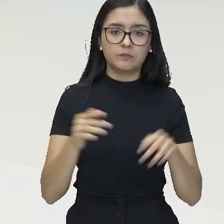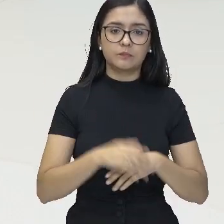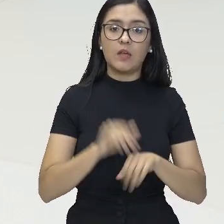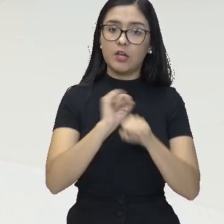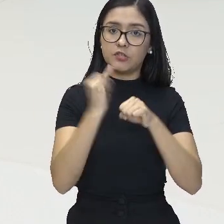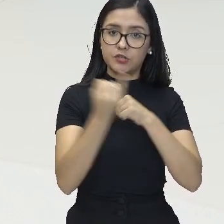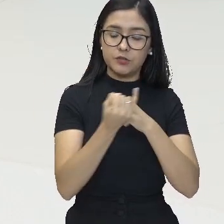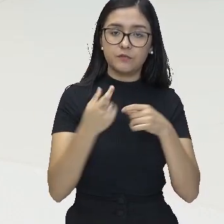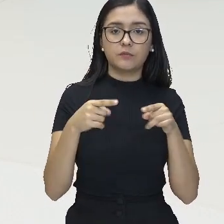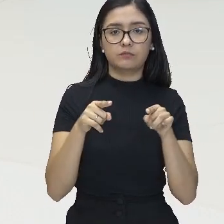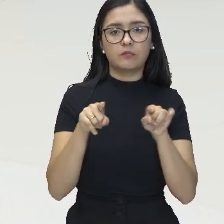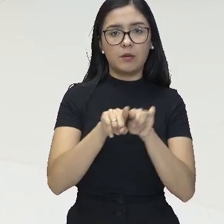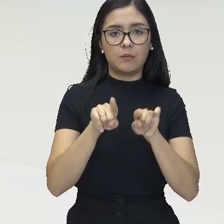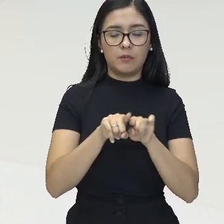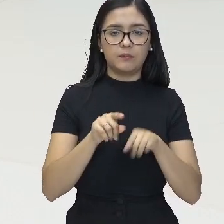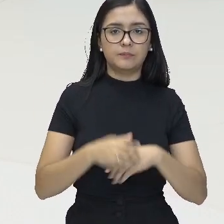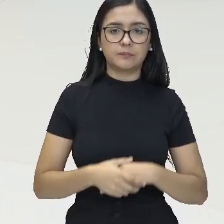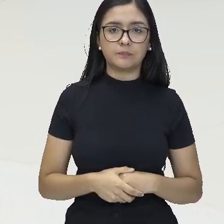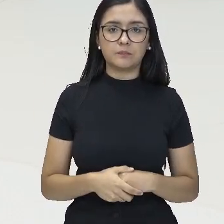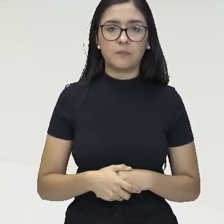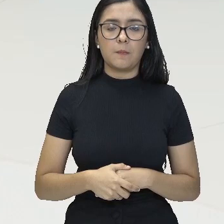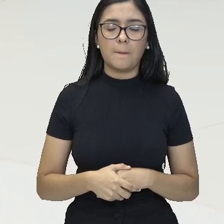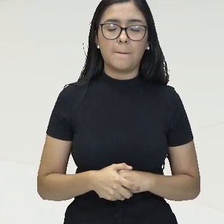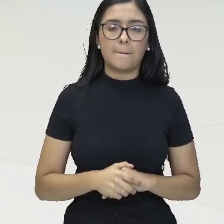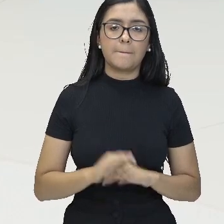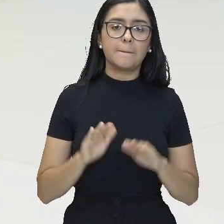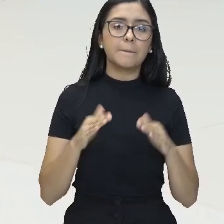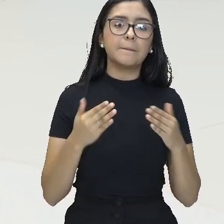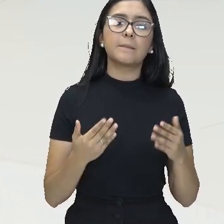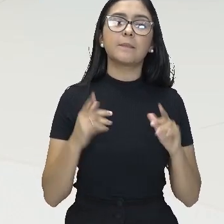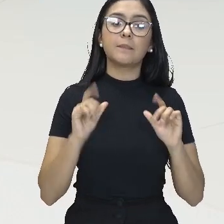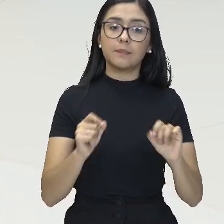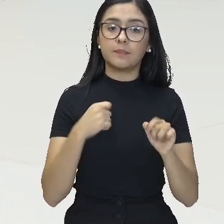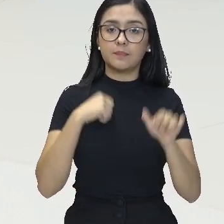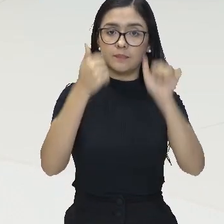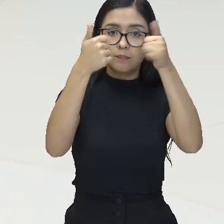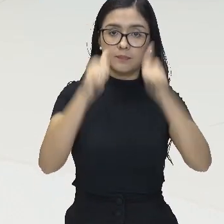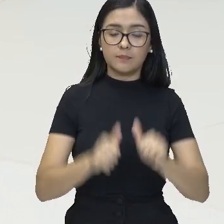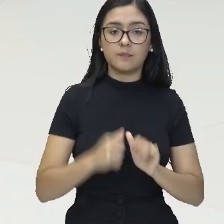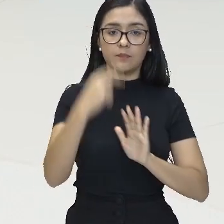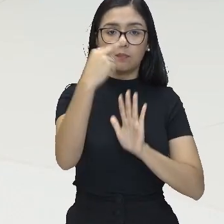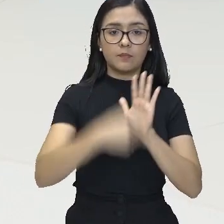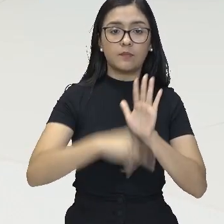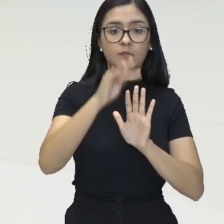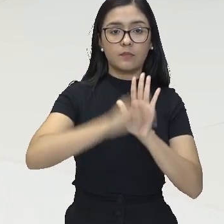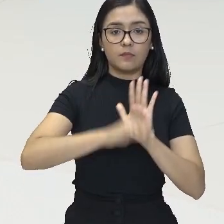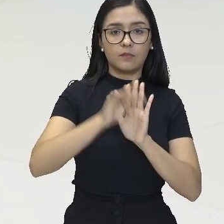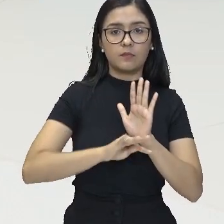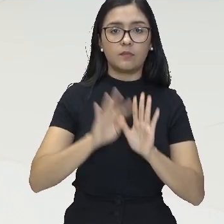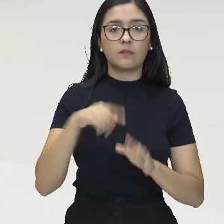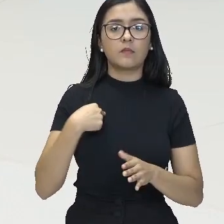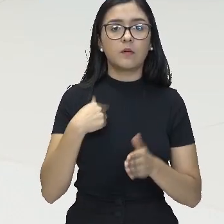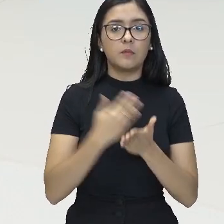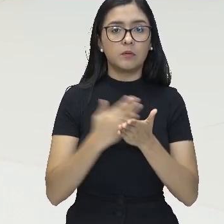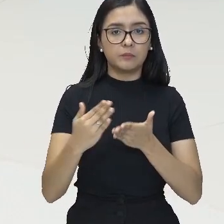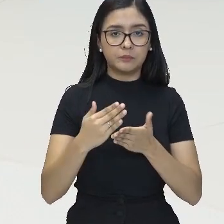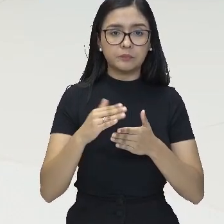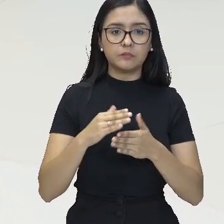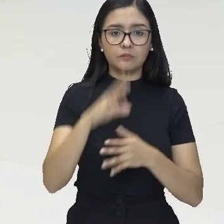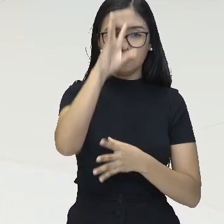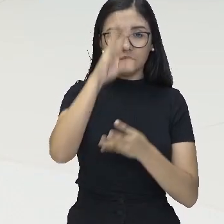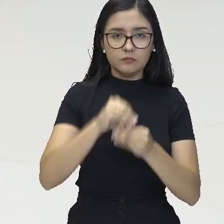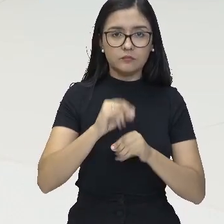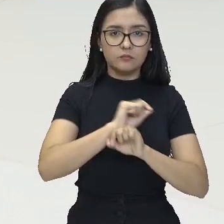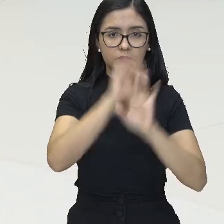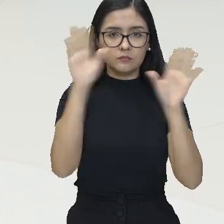próprio adjetivo, né? Então, vamos analisar um texto para iniciarmos nosso assunto